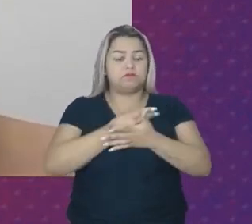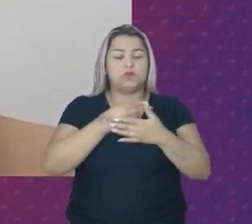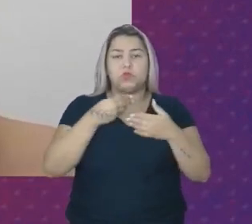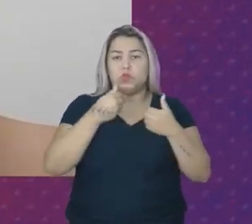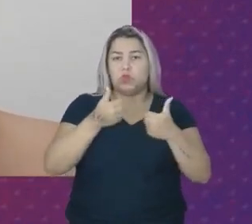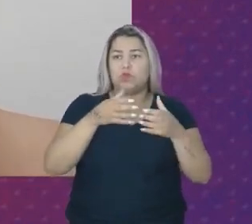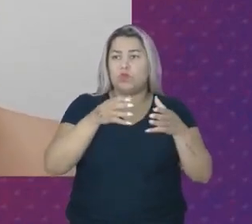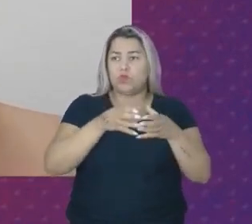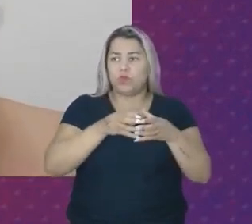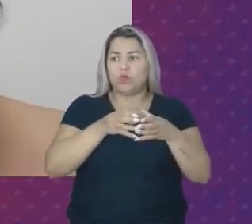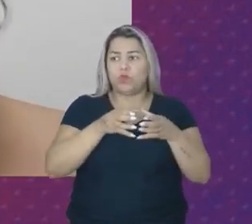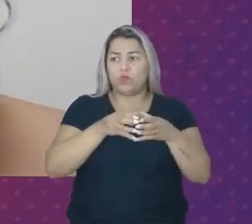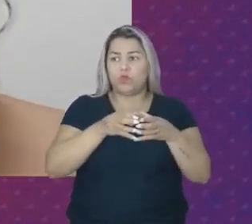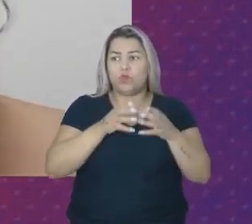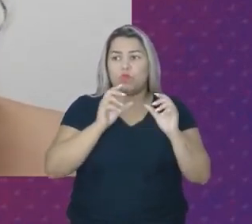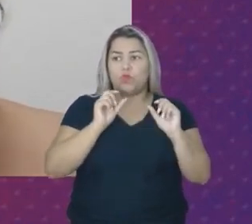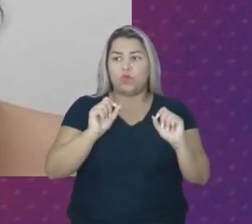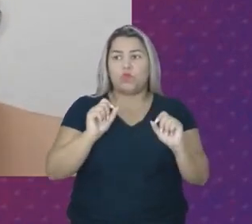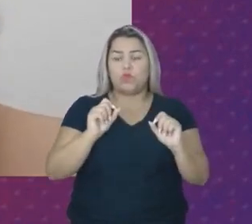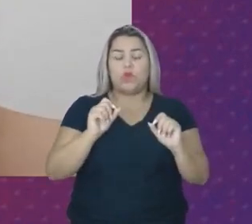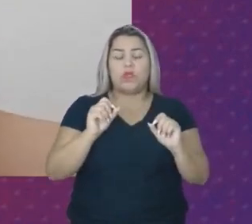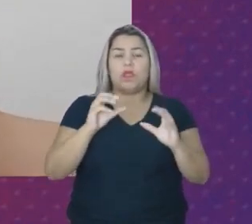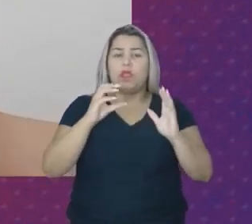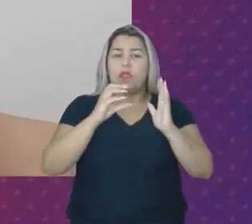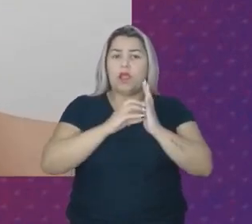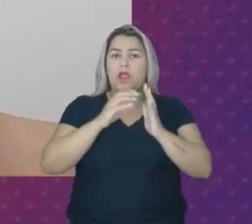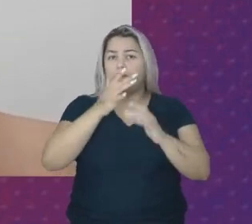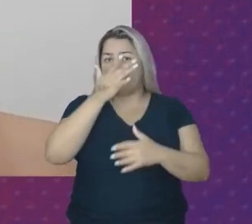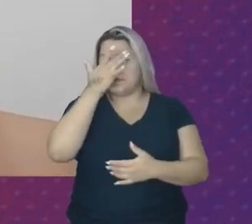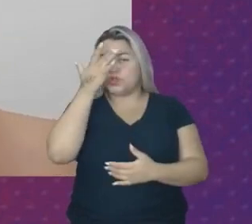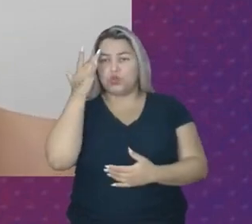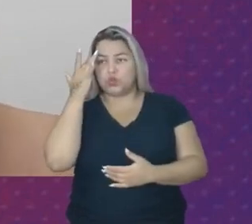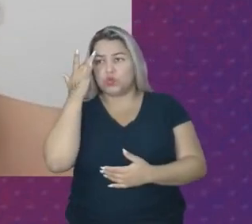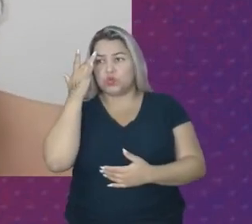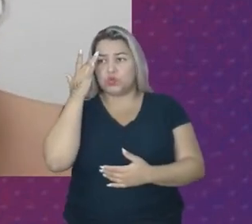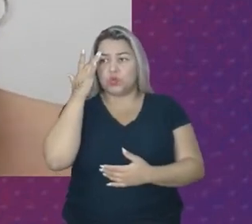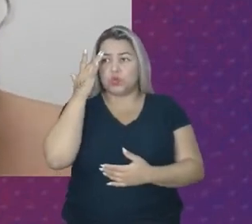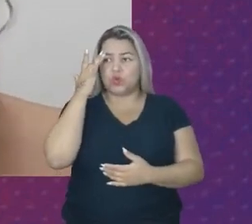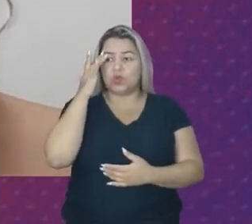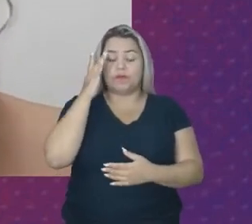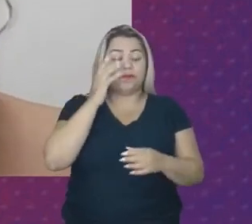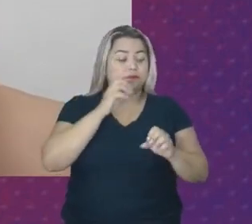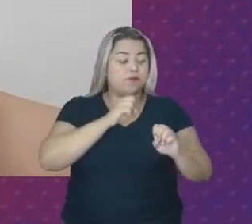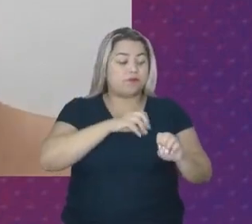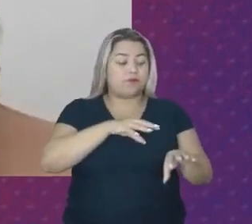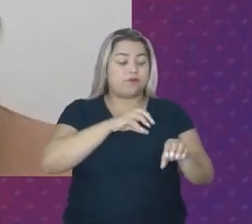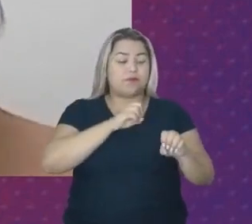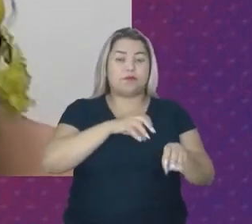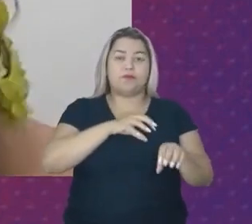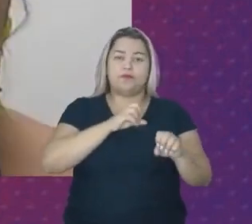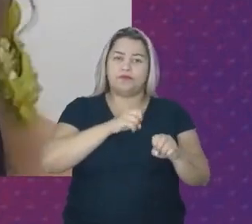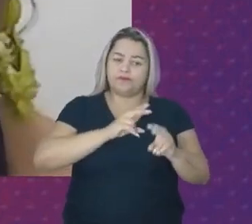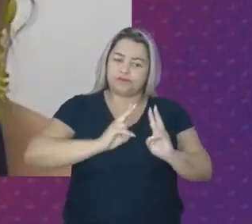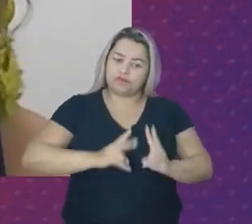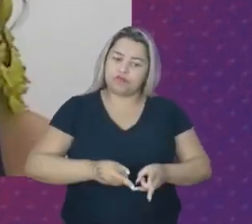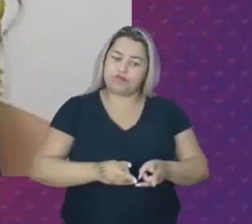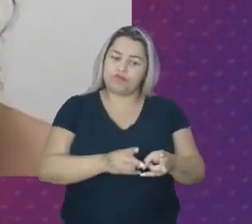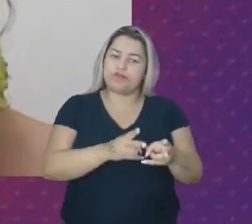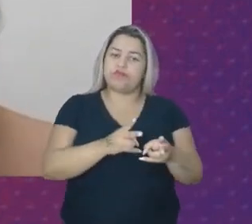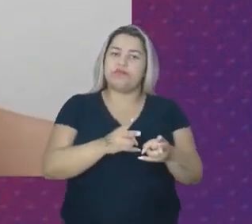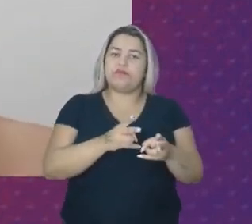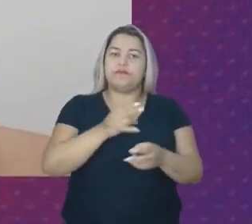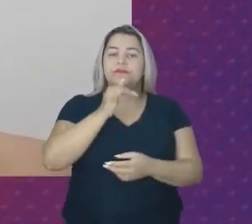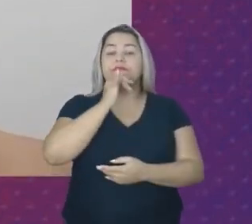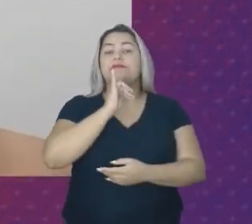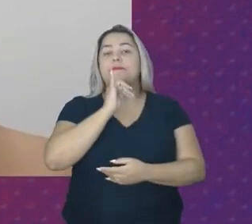arquétipo do sábio é um candidato que vem da educação, do segmento da educação, por